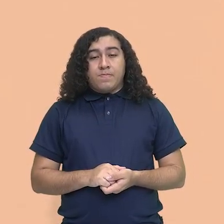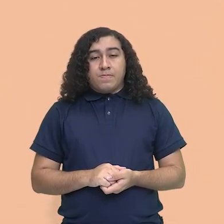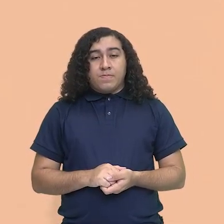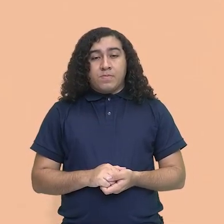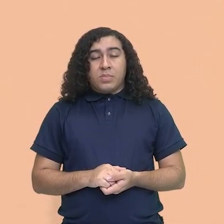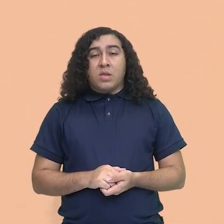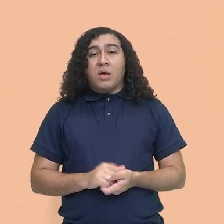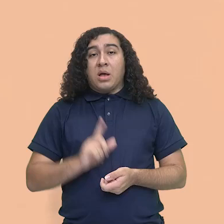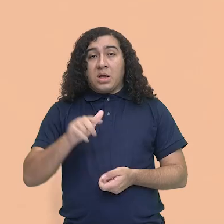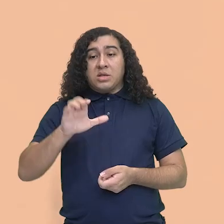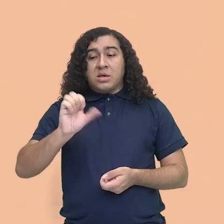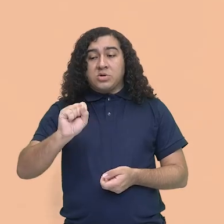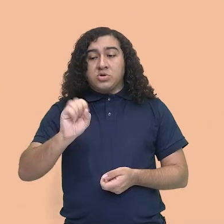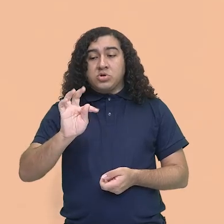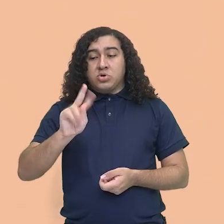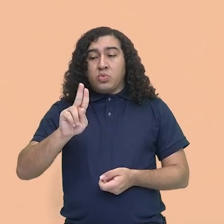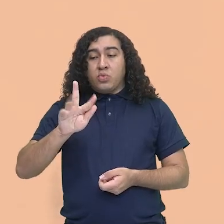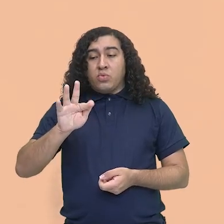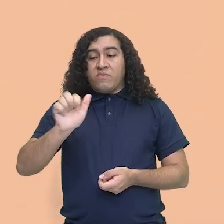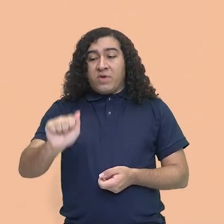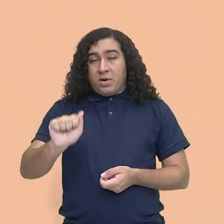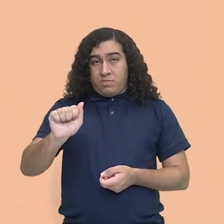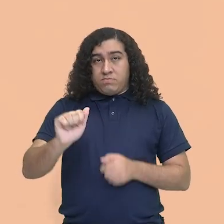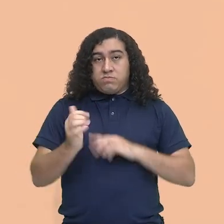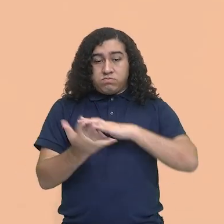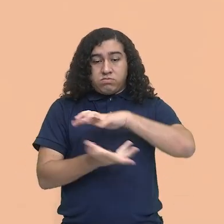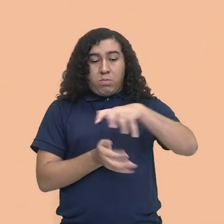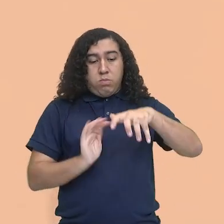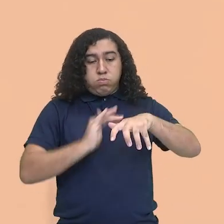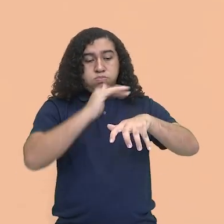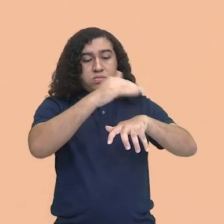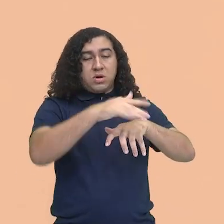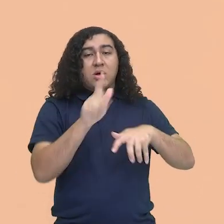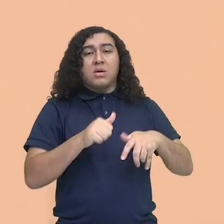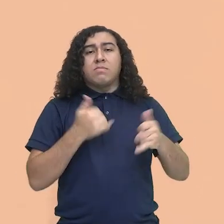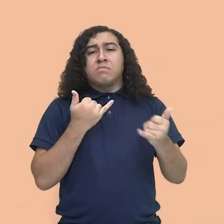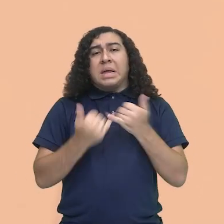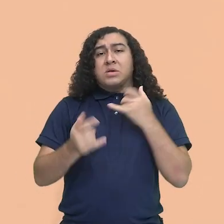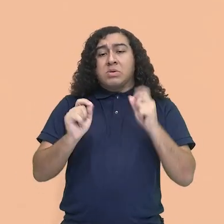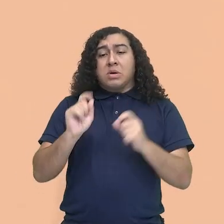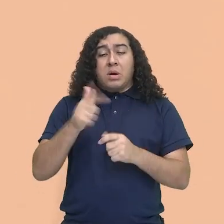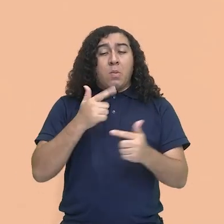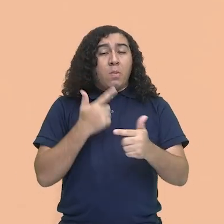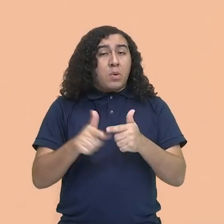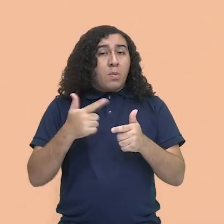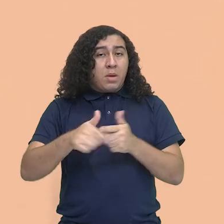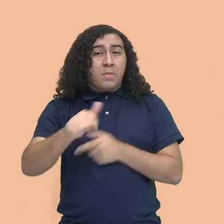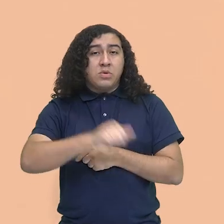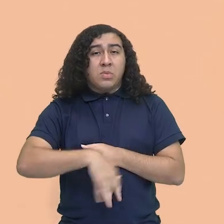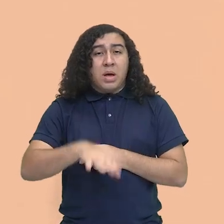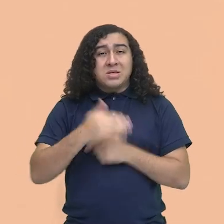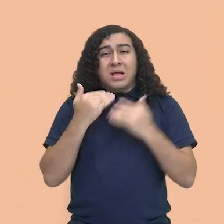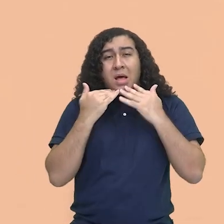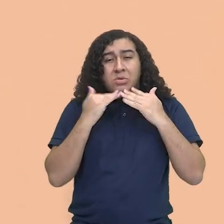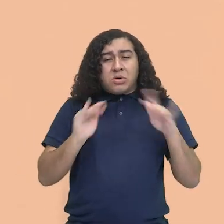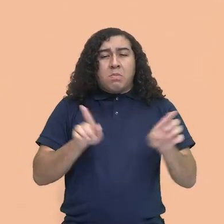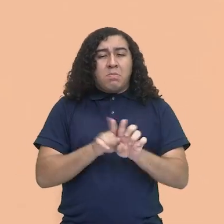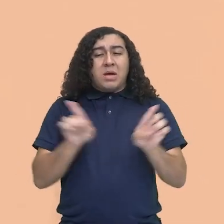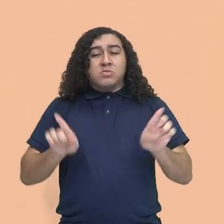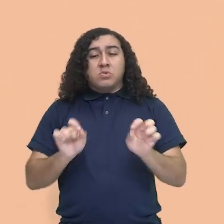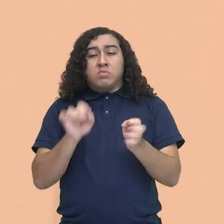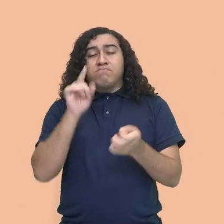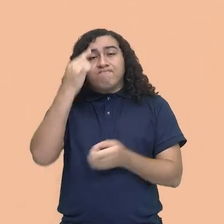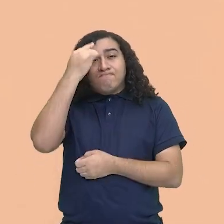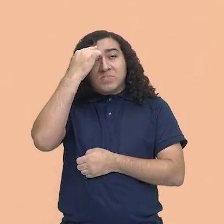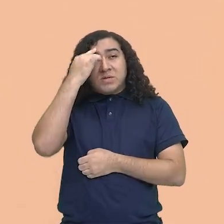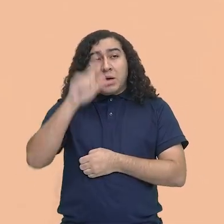efeito estufa, gente, muitas das vezes ele é falado como se fosse um problema ambiental, mas, na verdade, o efeito estufa ele